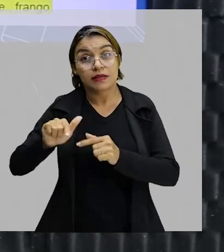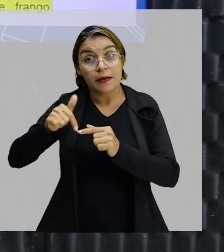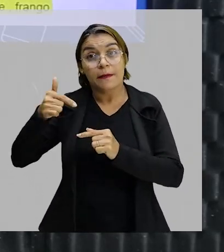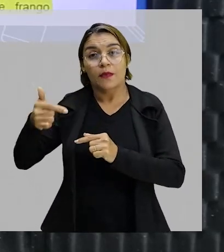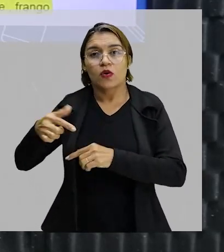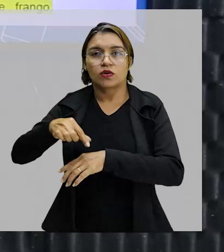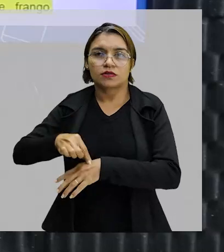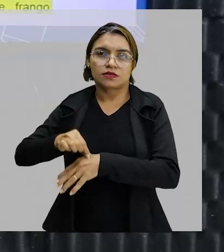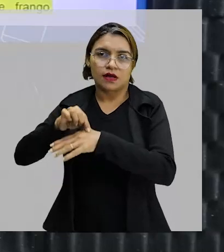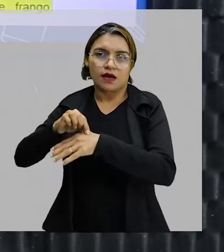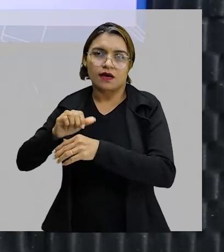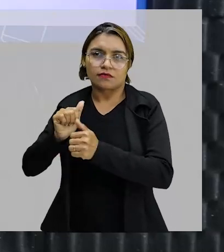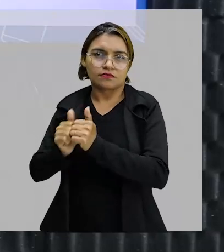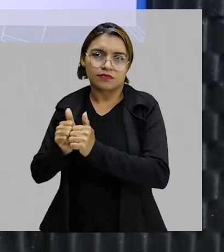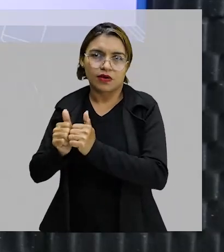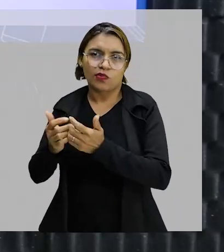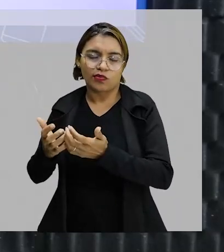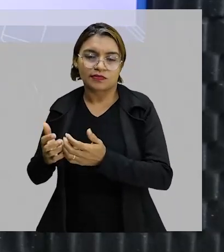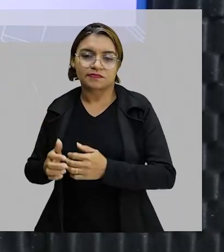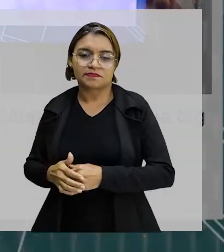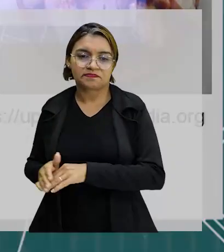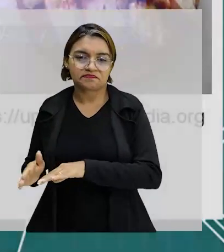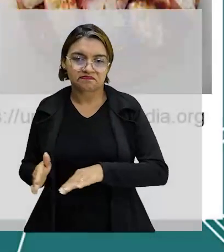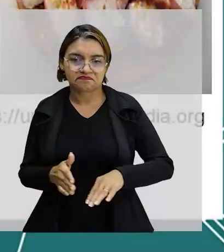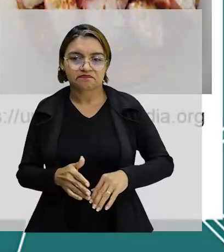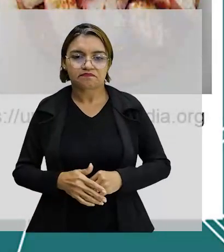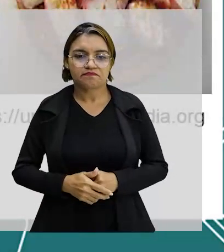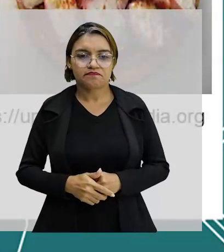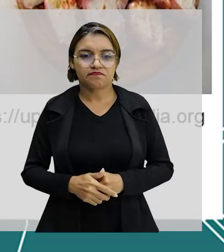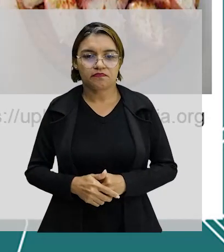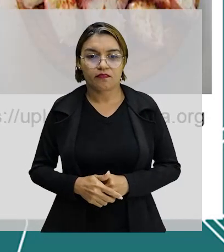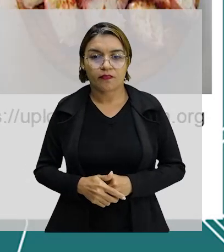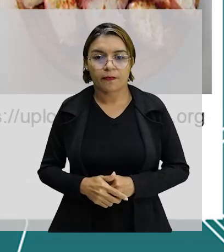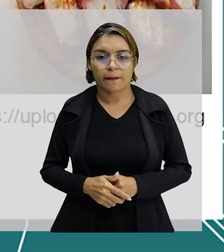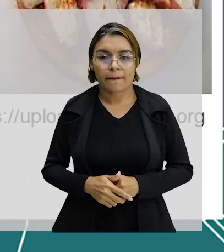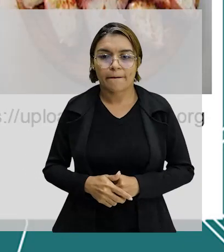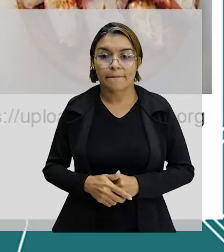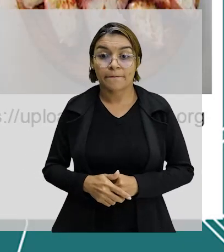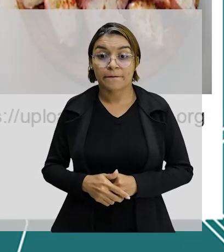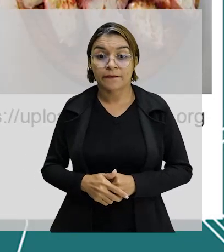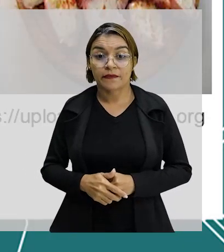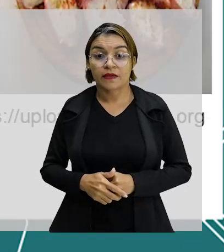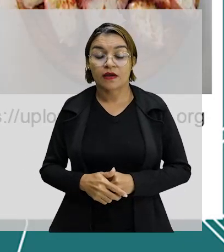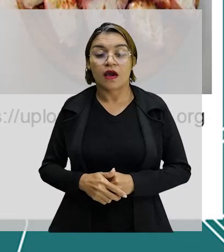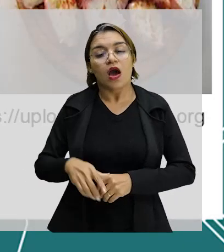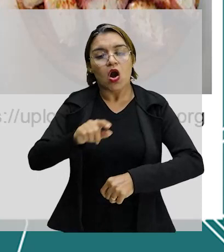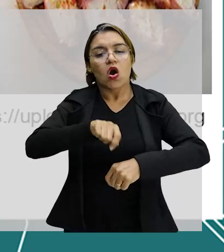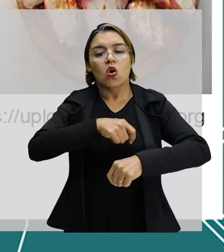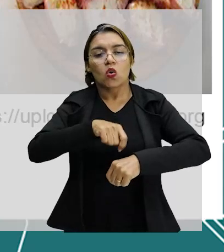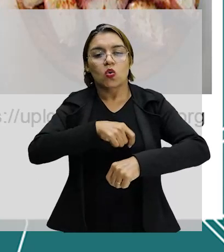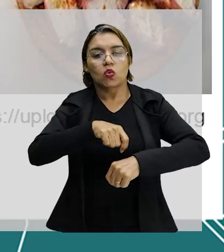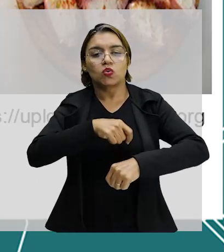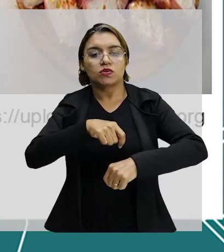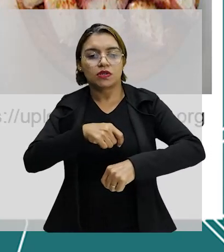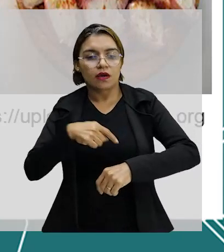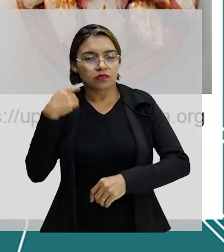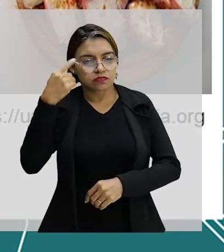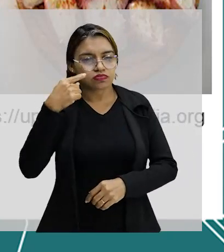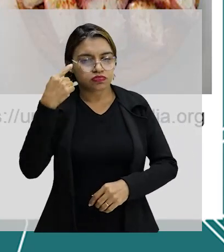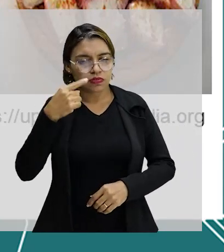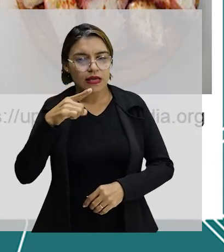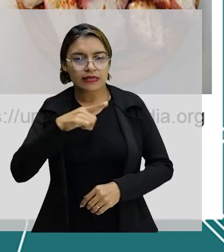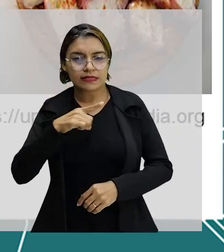comendo, né, os carboidratos. A cozinha galega baseia-se na qualidade dos seus produtos